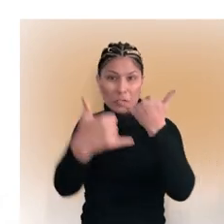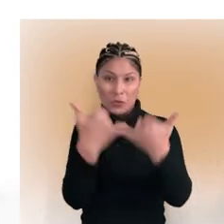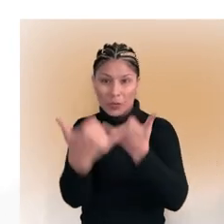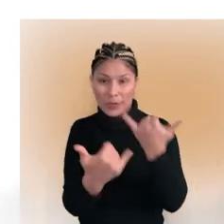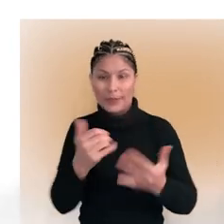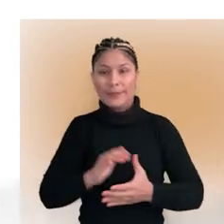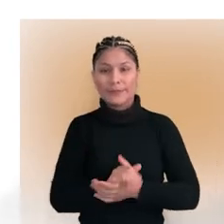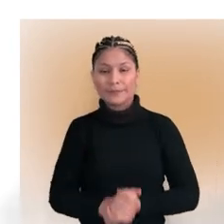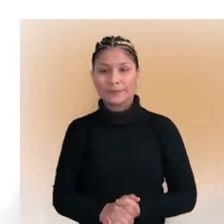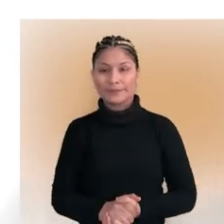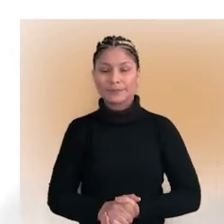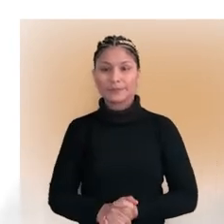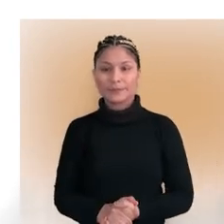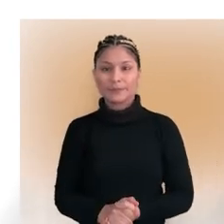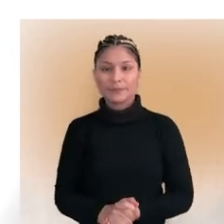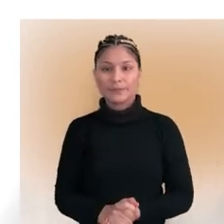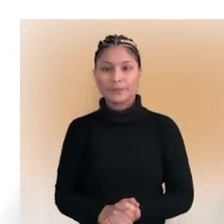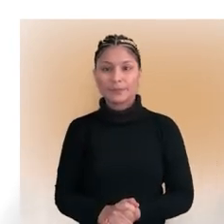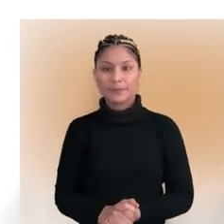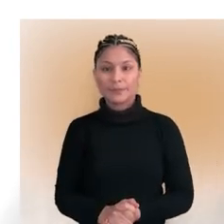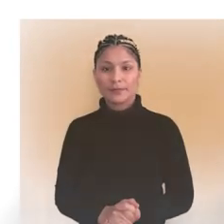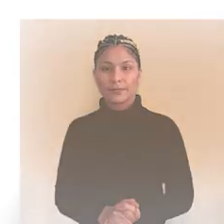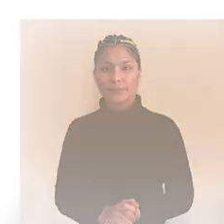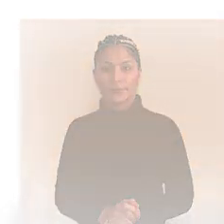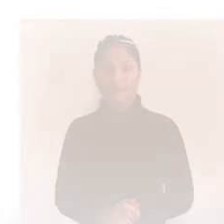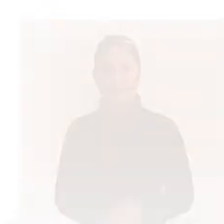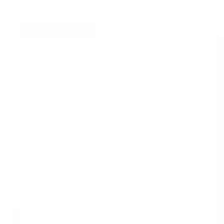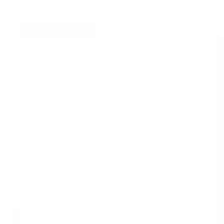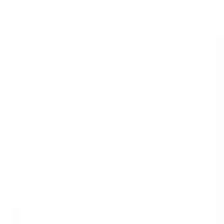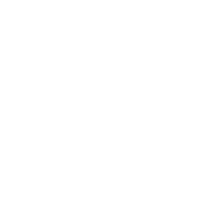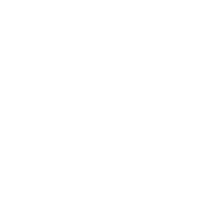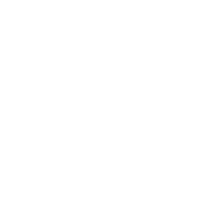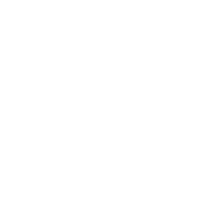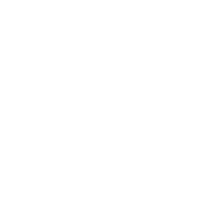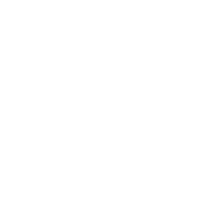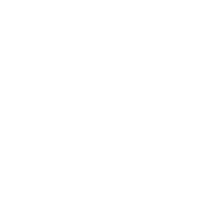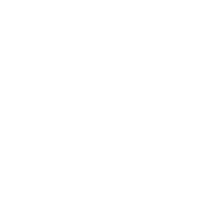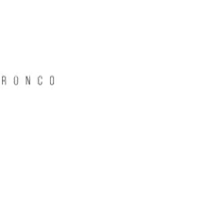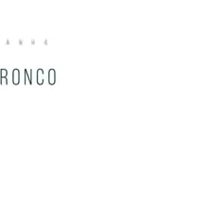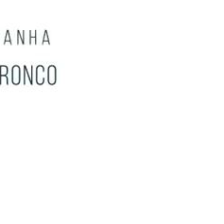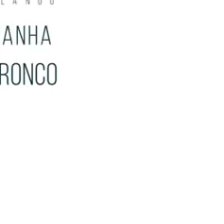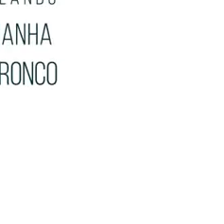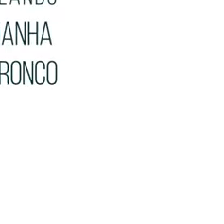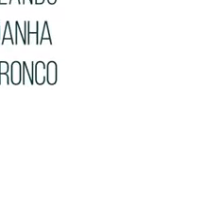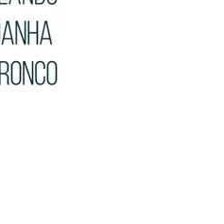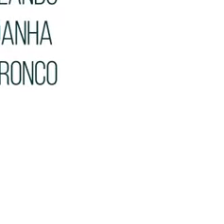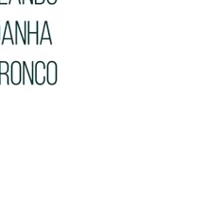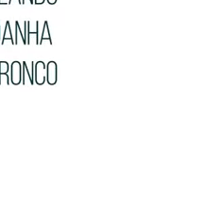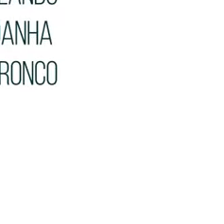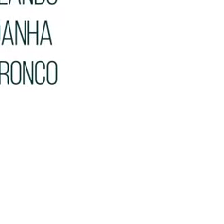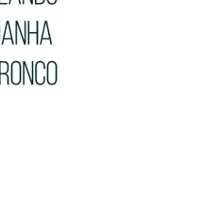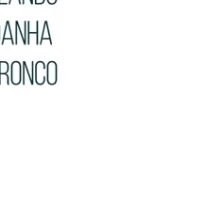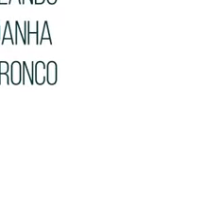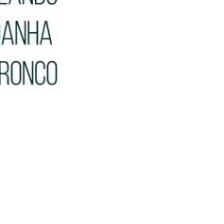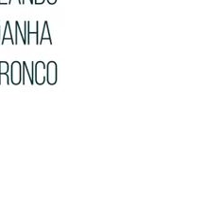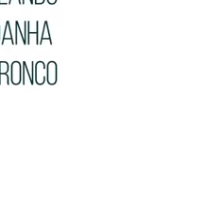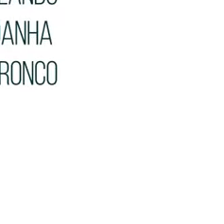do